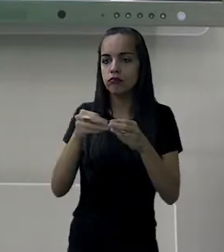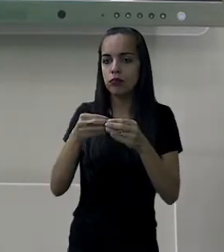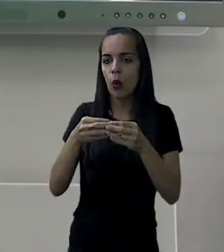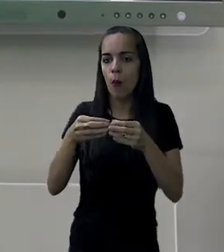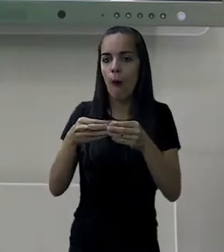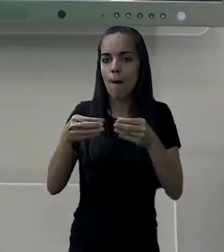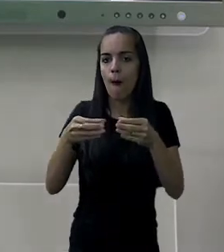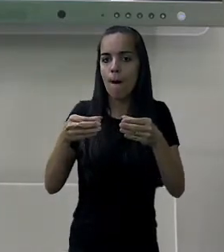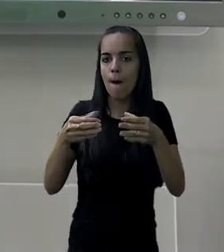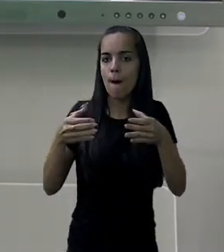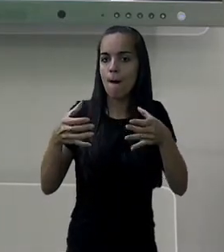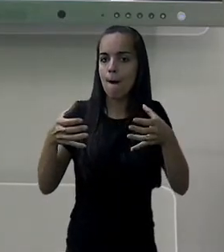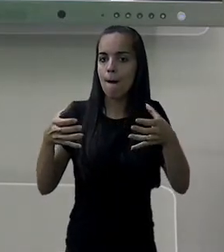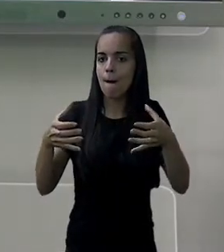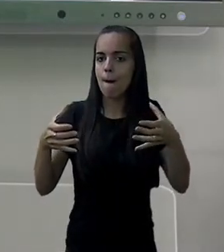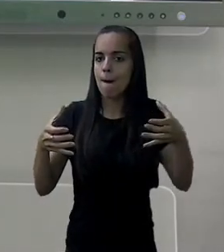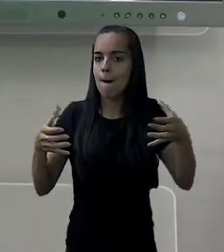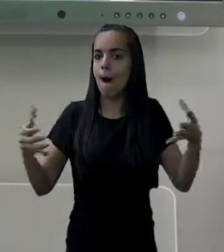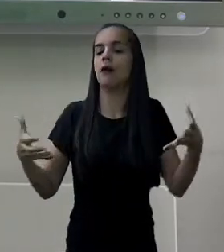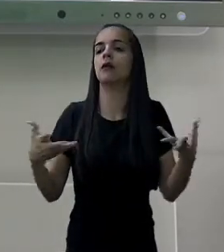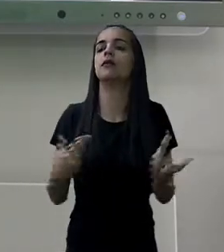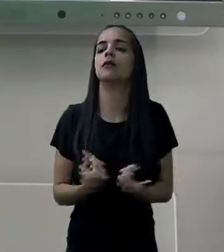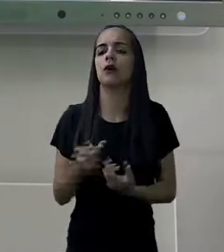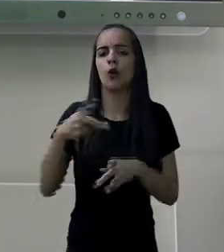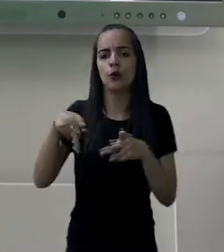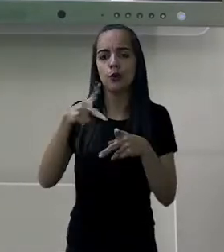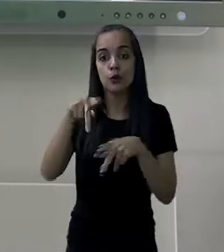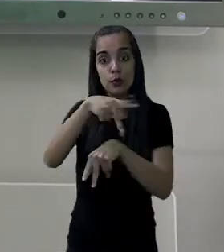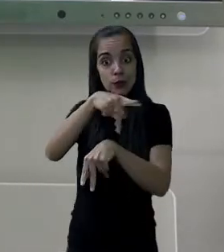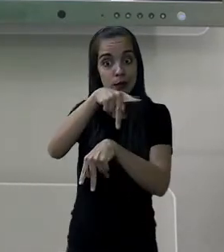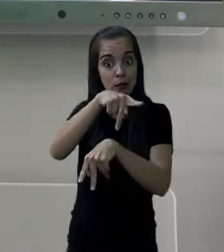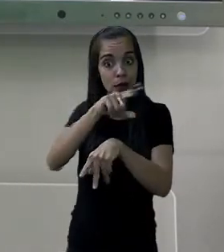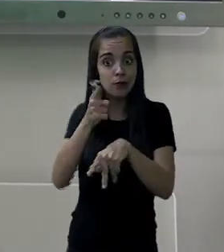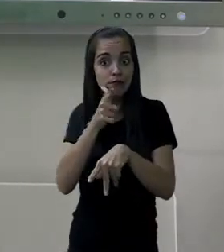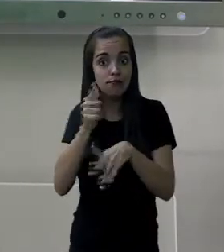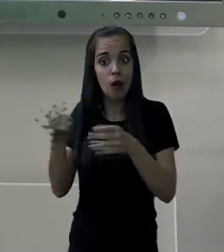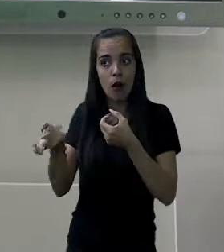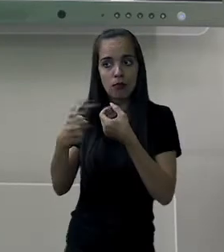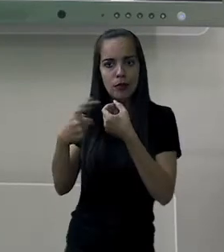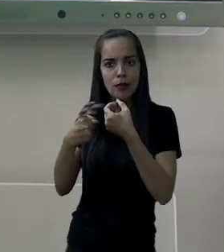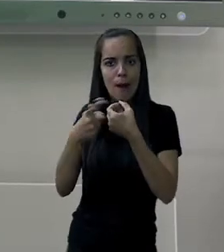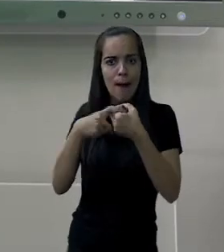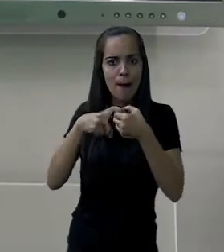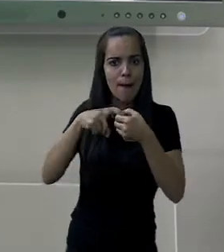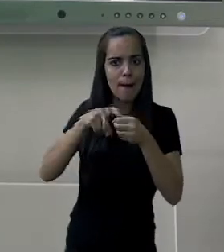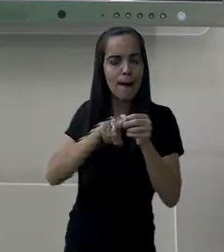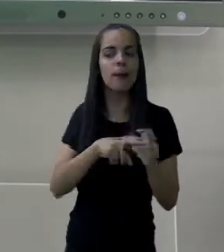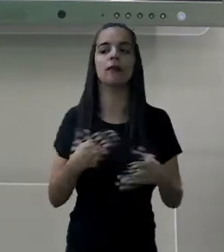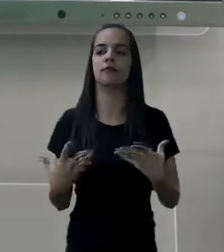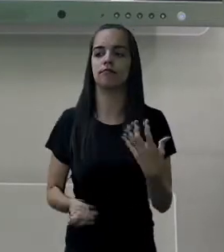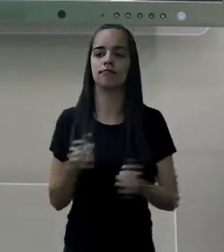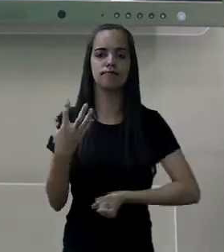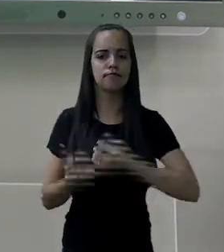longo de todo esse período. Tranquilo?